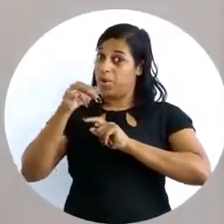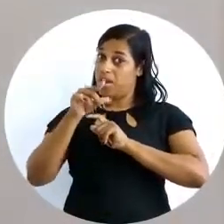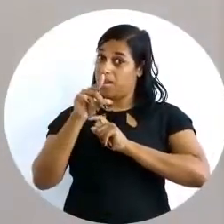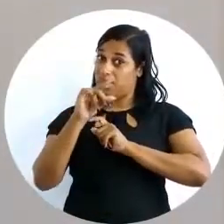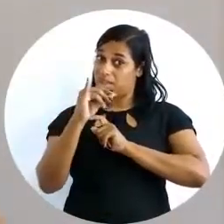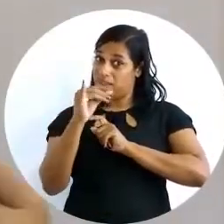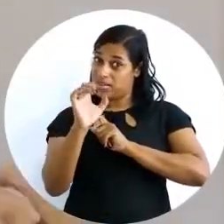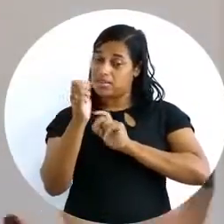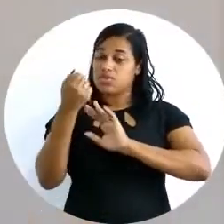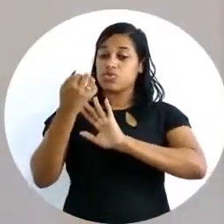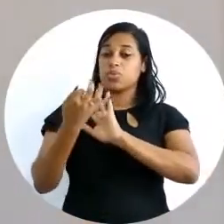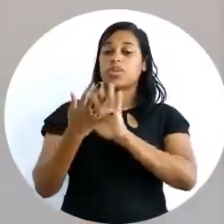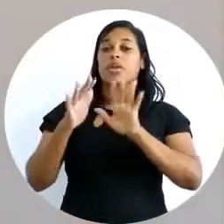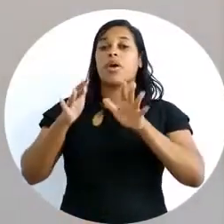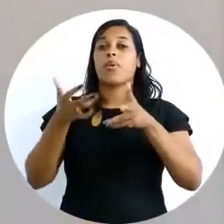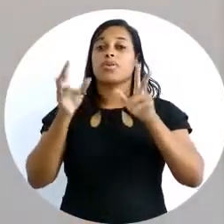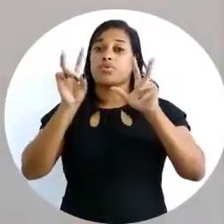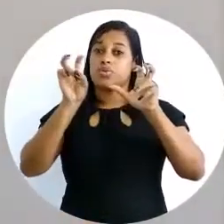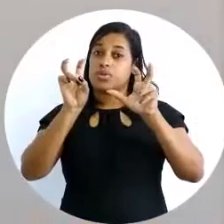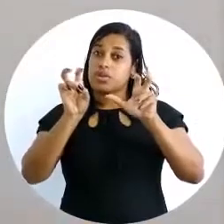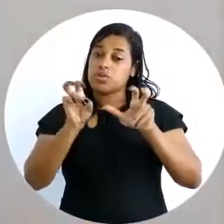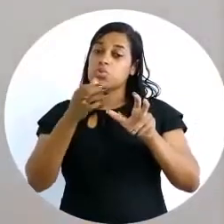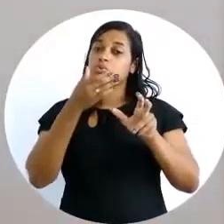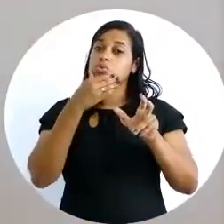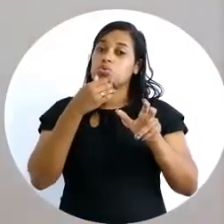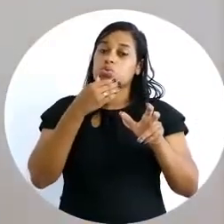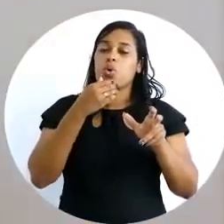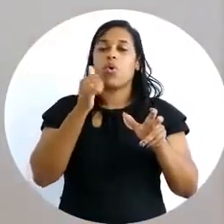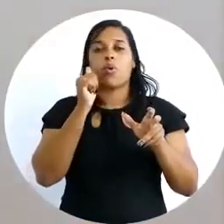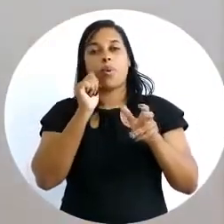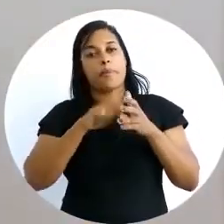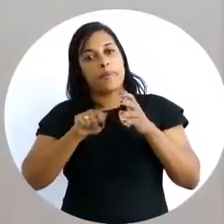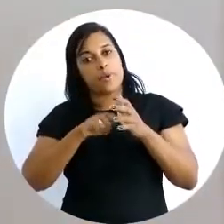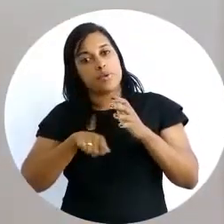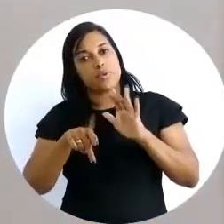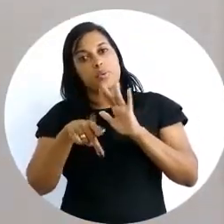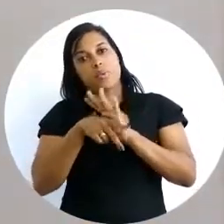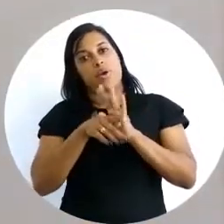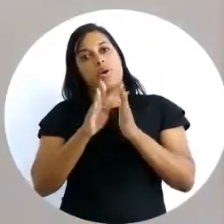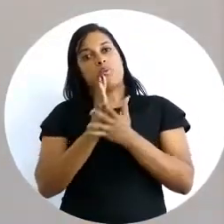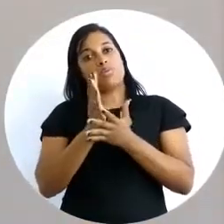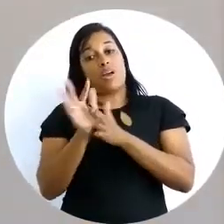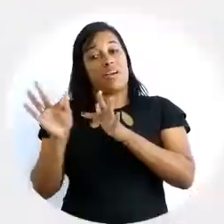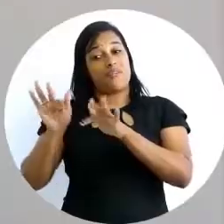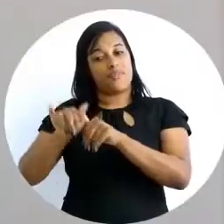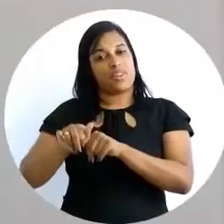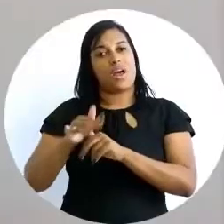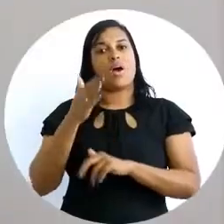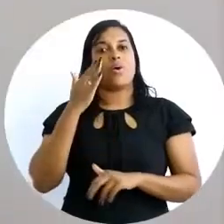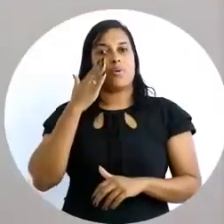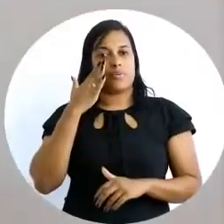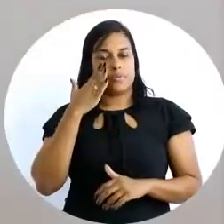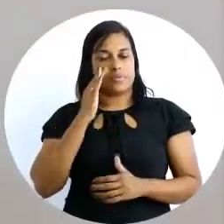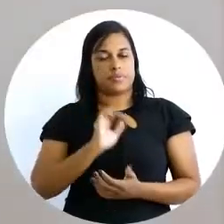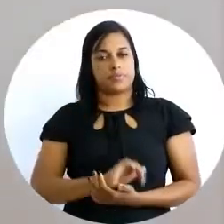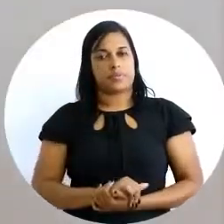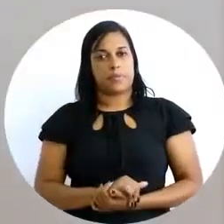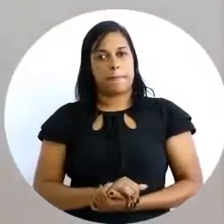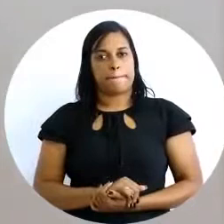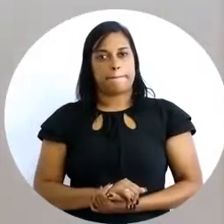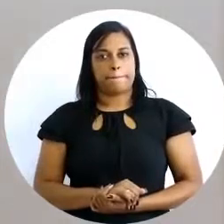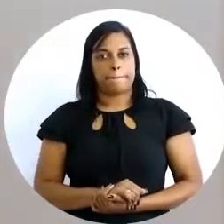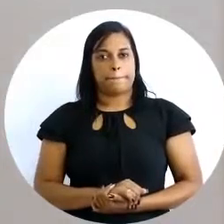os nomes, os autores que aparecem ao longo de uma obra e vai vir ao final da publicação. Então, são